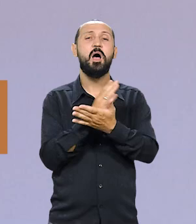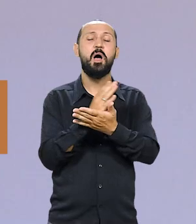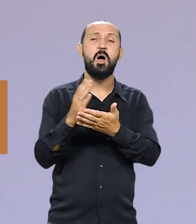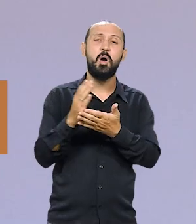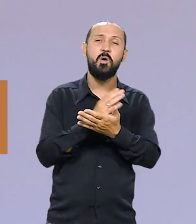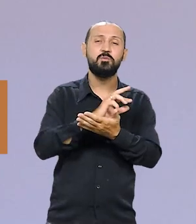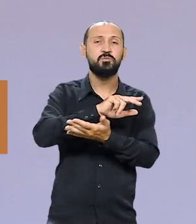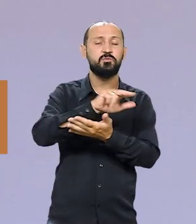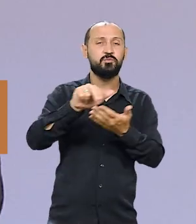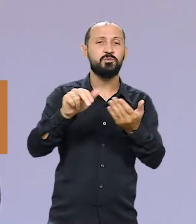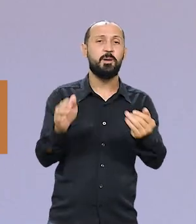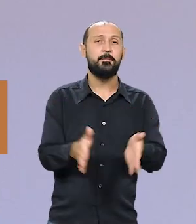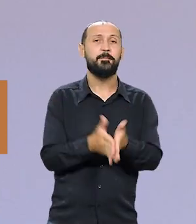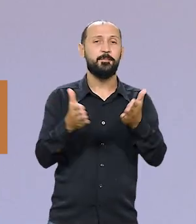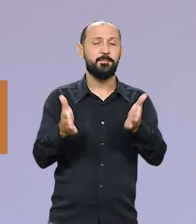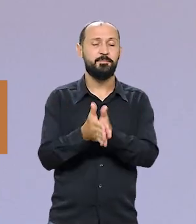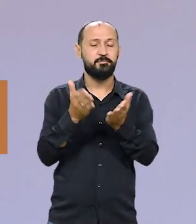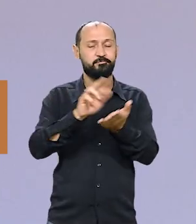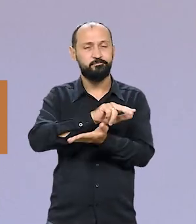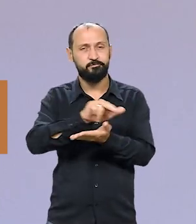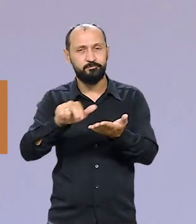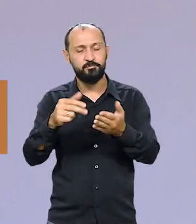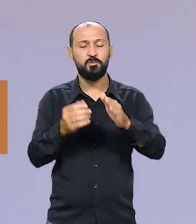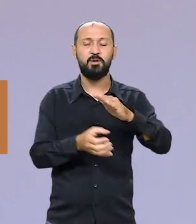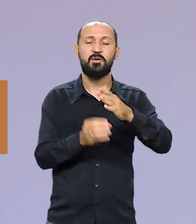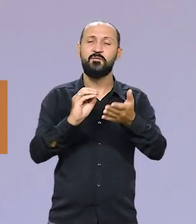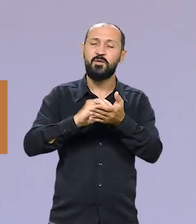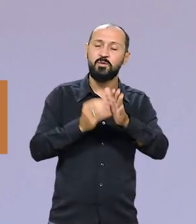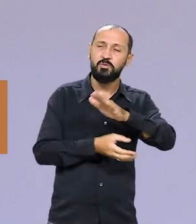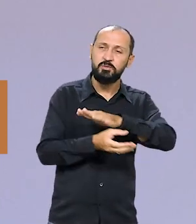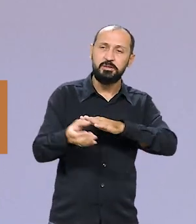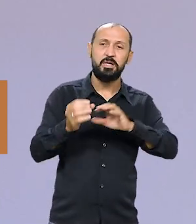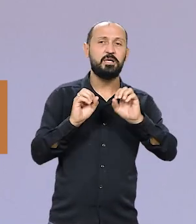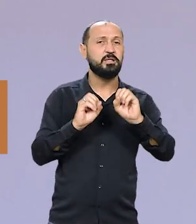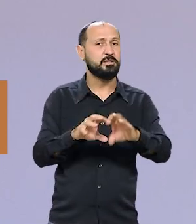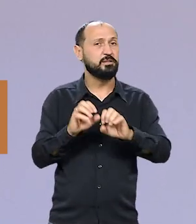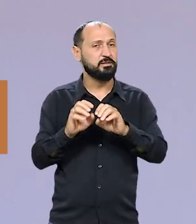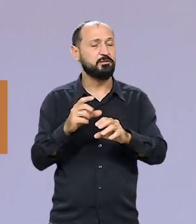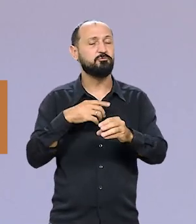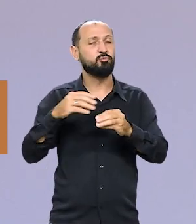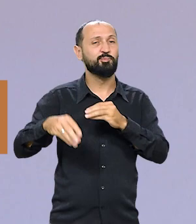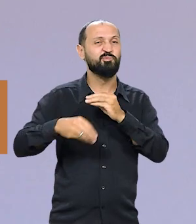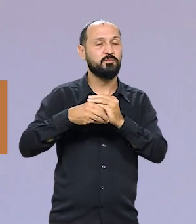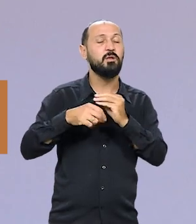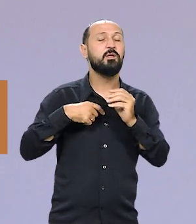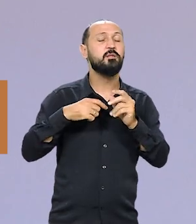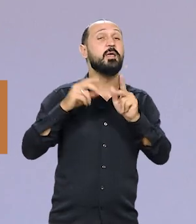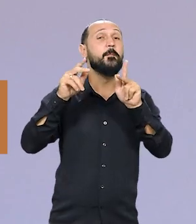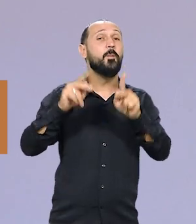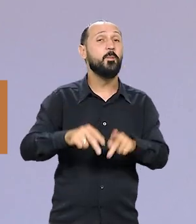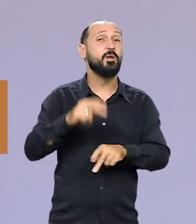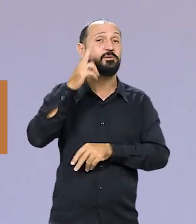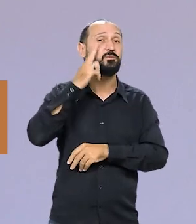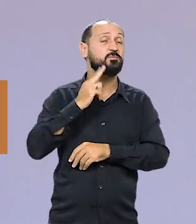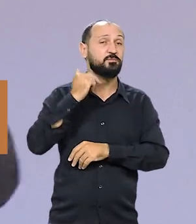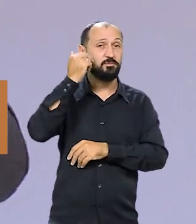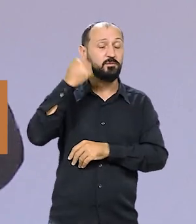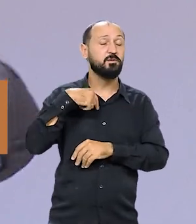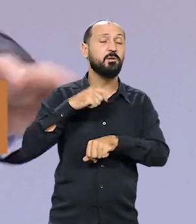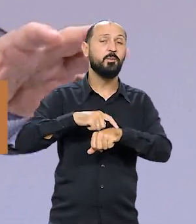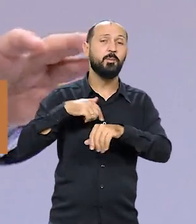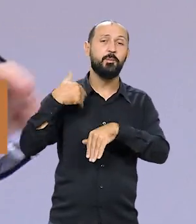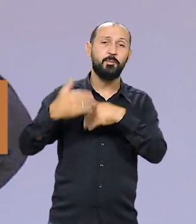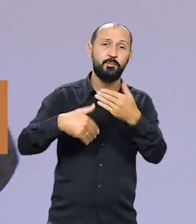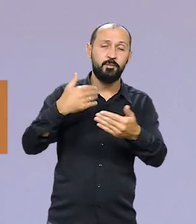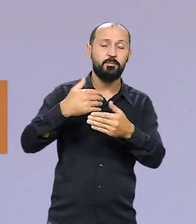algum tipo ou múltiplas pobrezas, que é saneamento, educação, e nisso entra a população negra, que aí nós